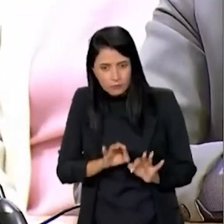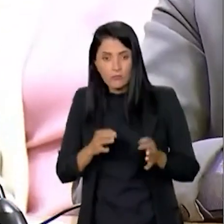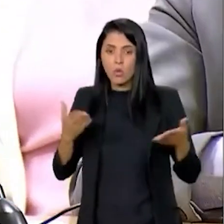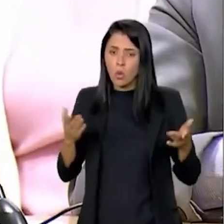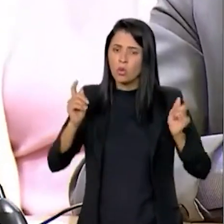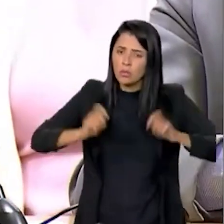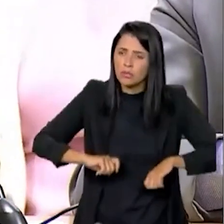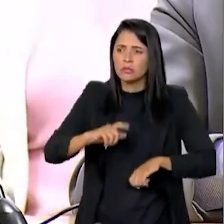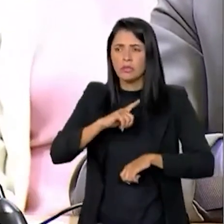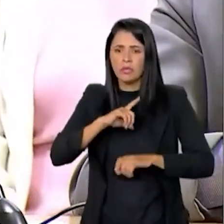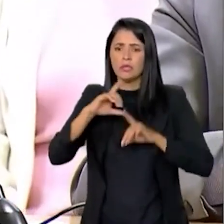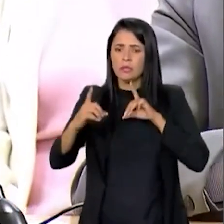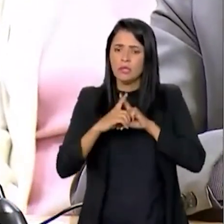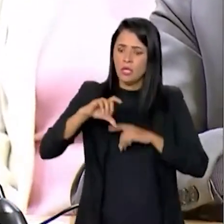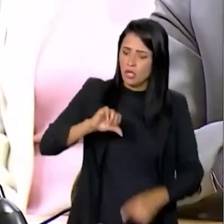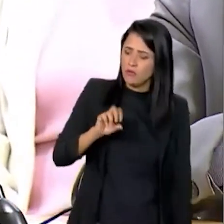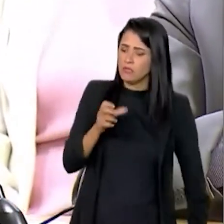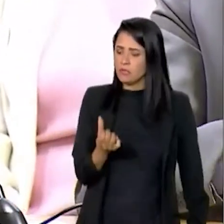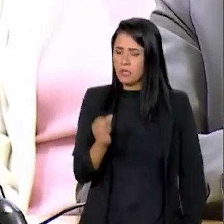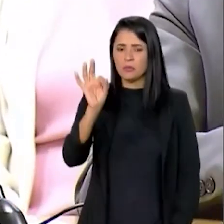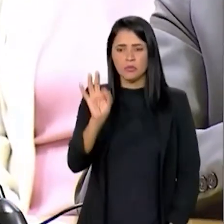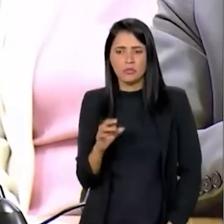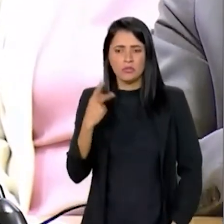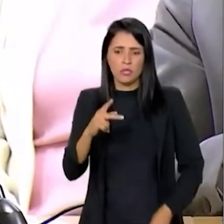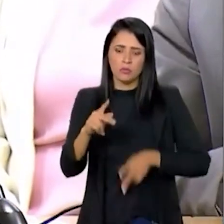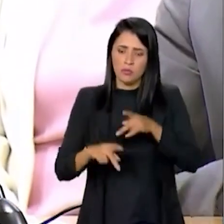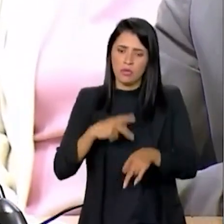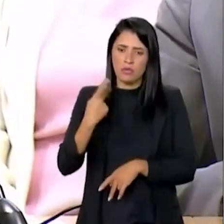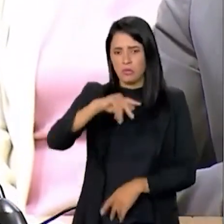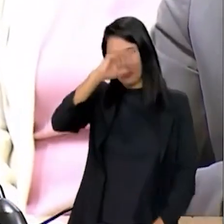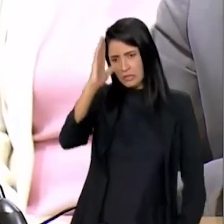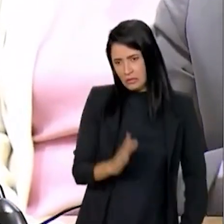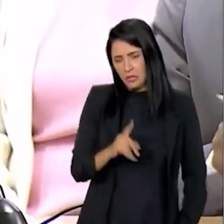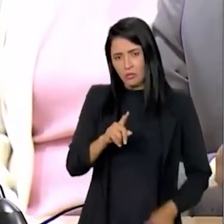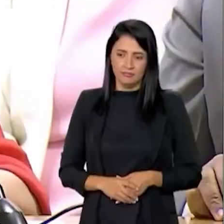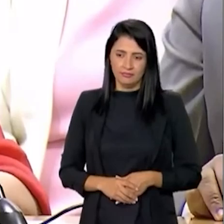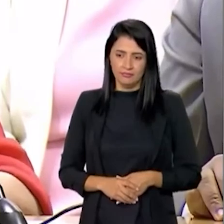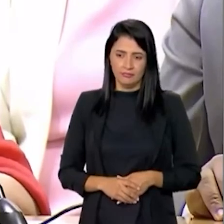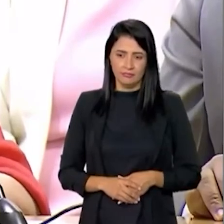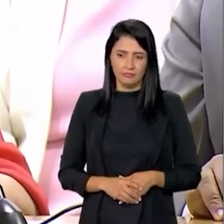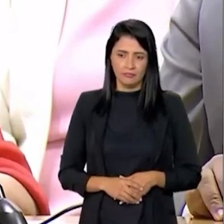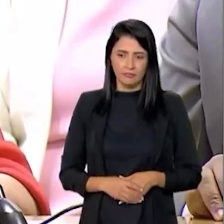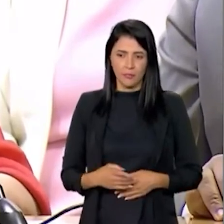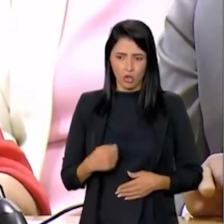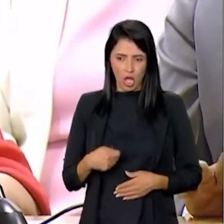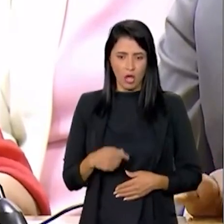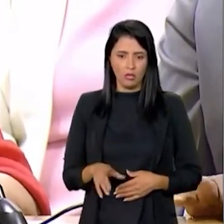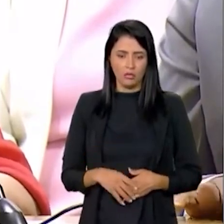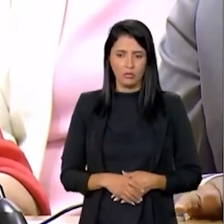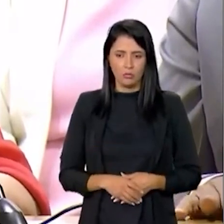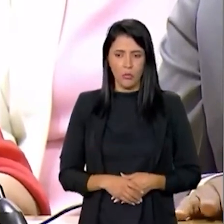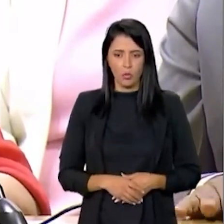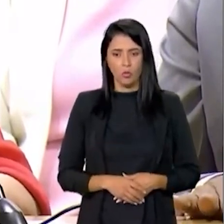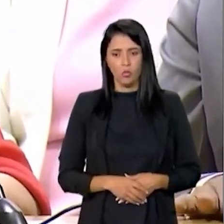temos capacidade para atender 96% da população brasileira com essa expansão. Queria, com esses